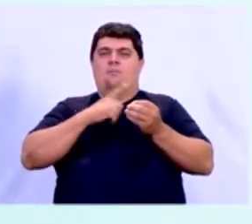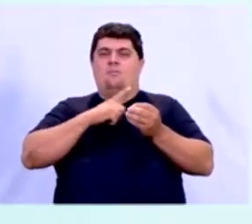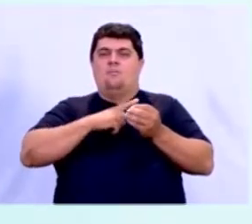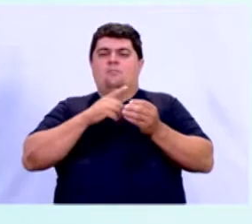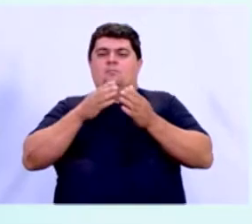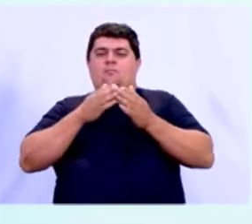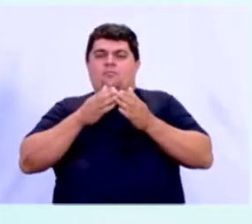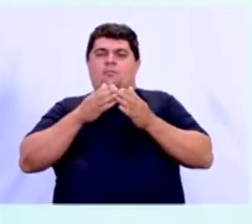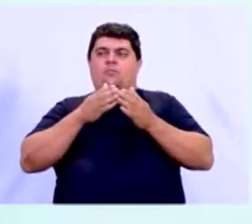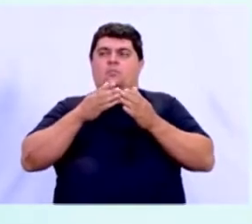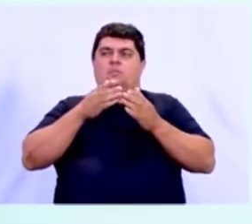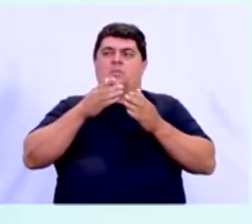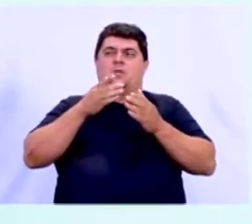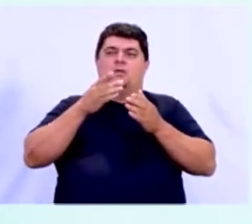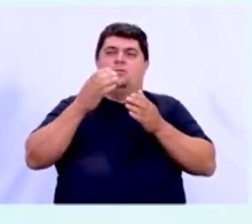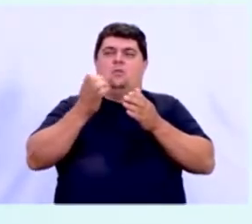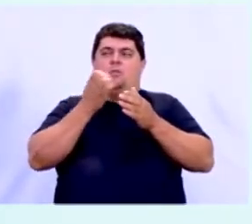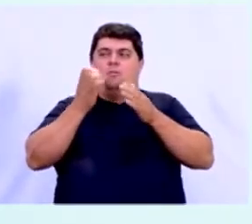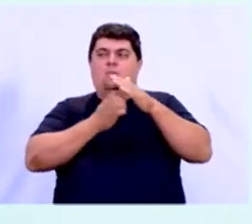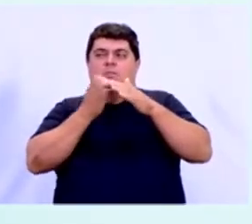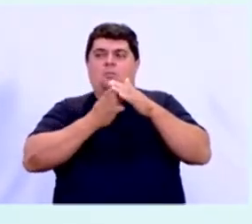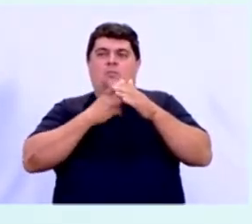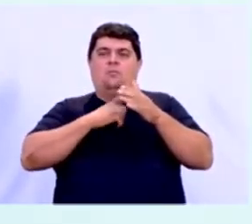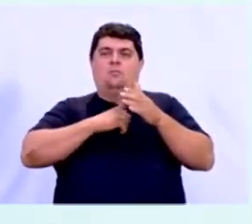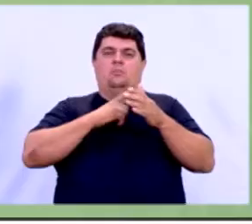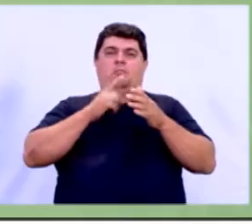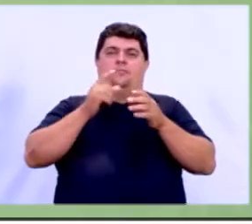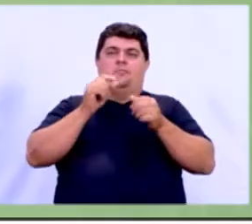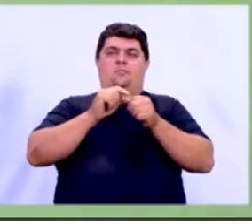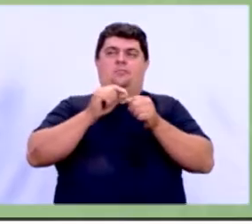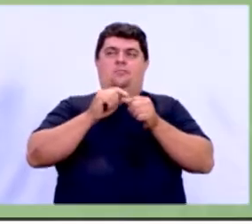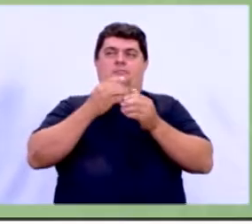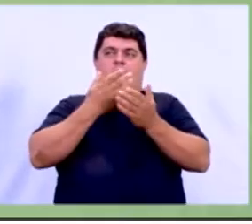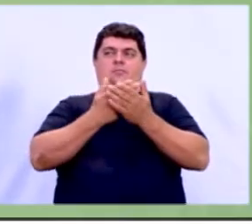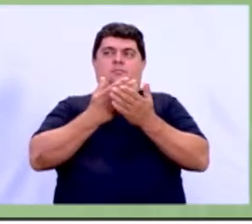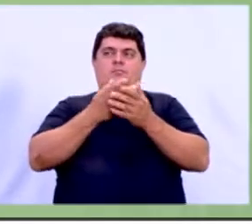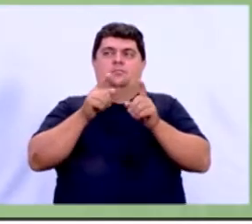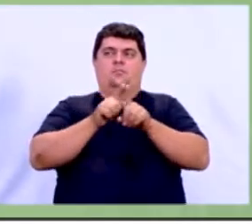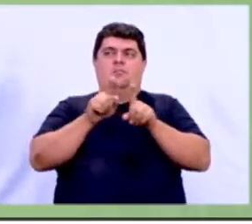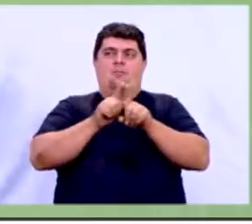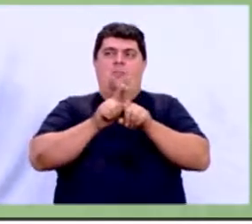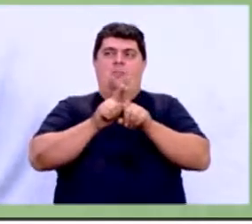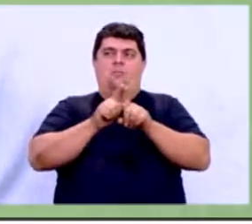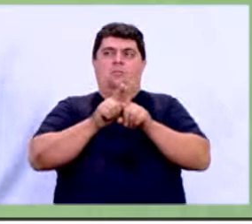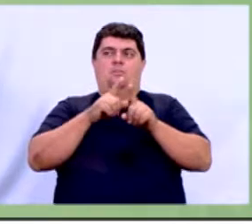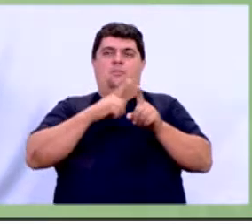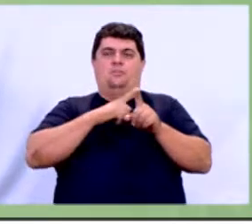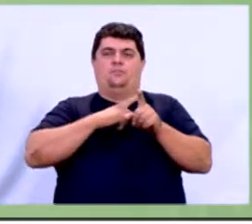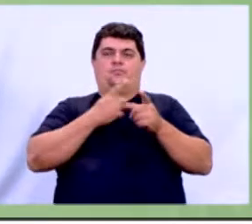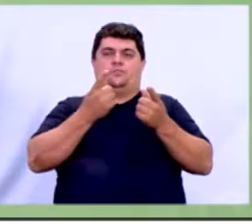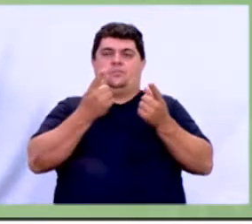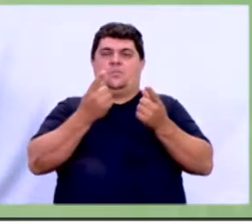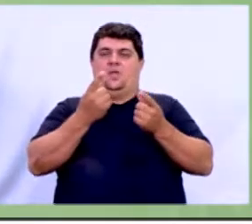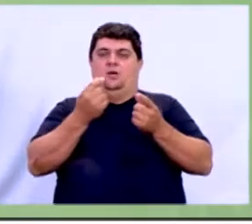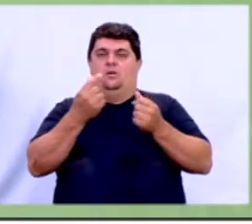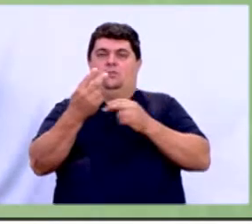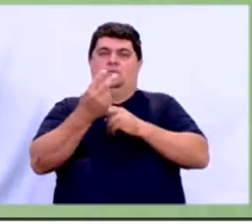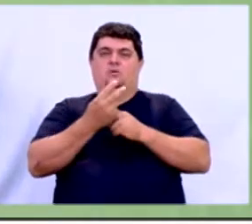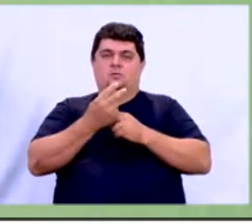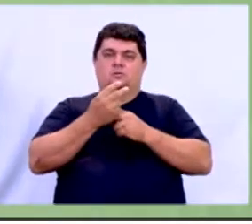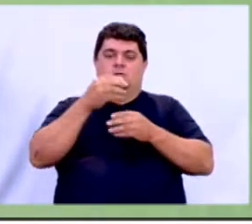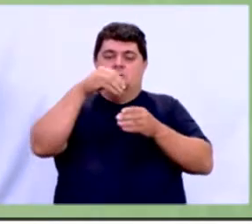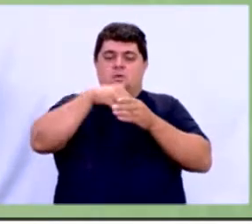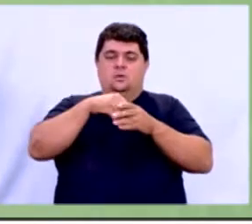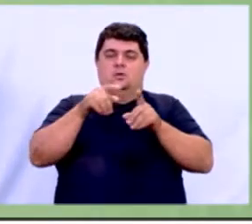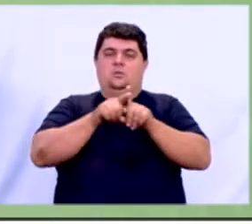para obtenção desses recursos, né? Nós vamos estudar também sobre o financiamento interno, sobre o